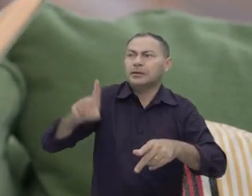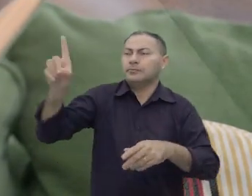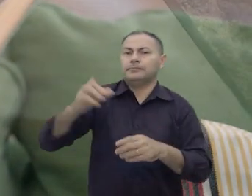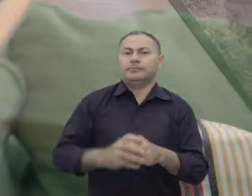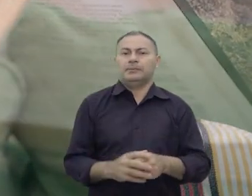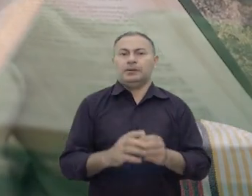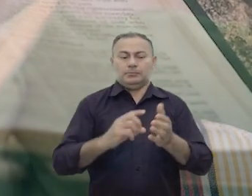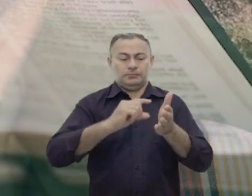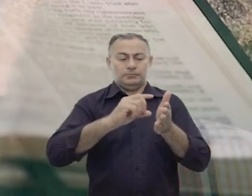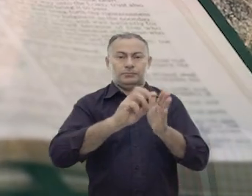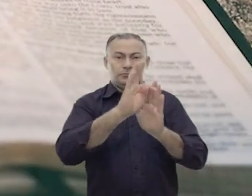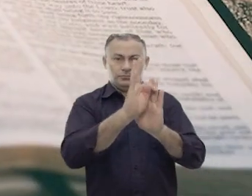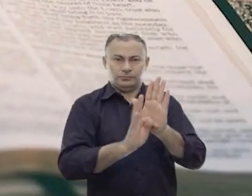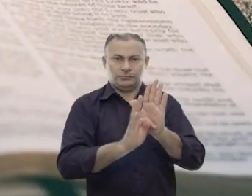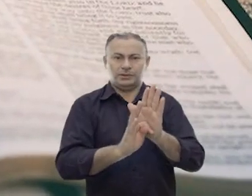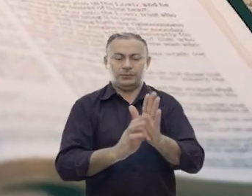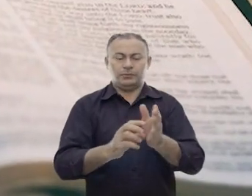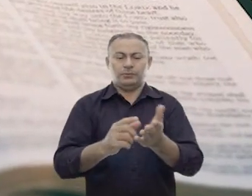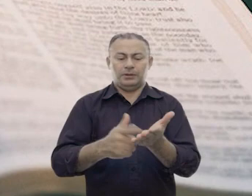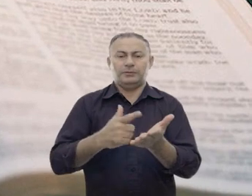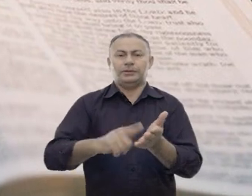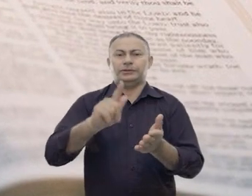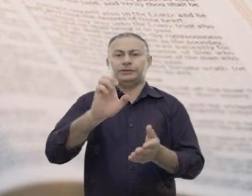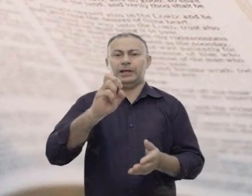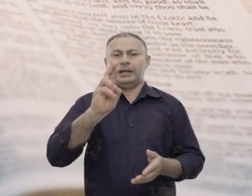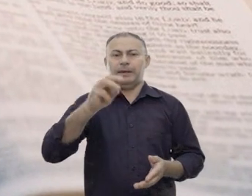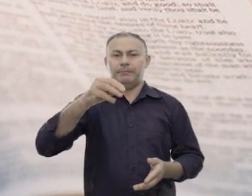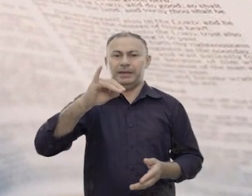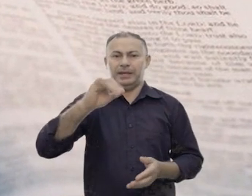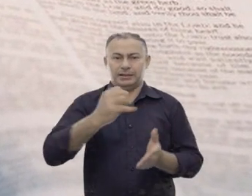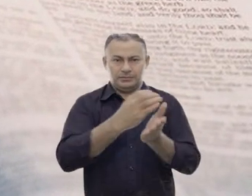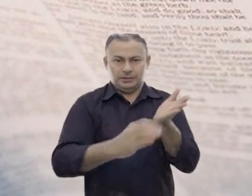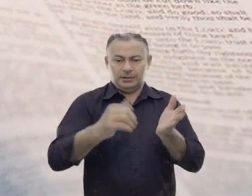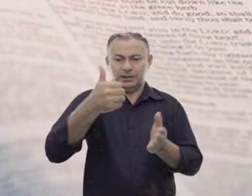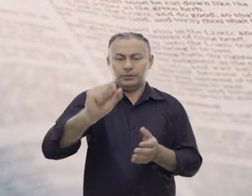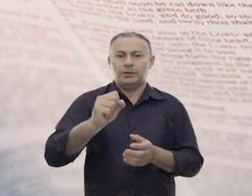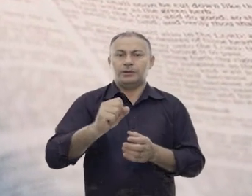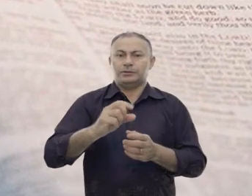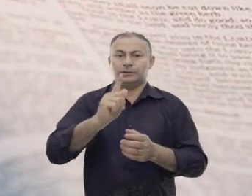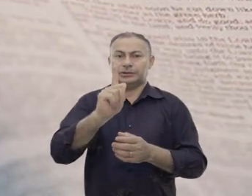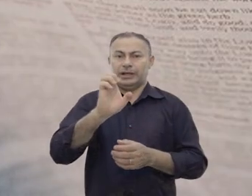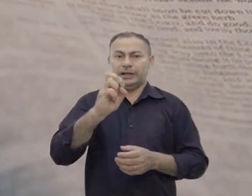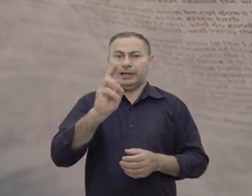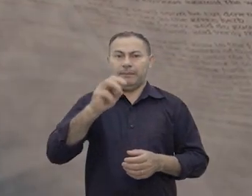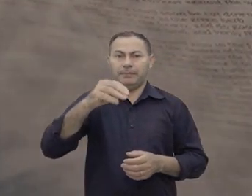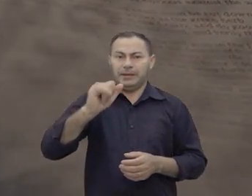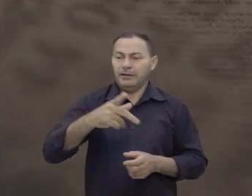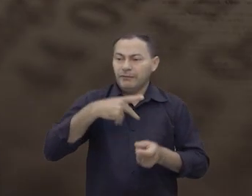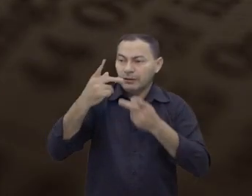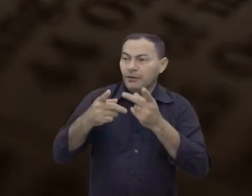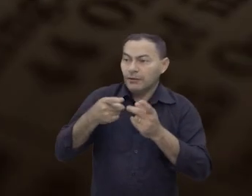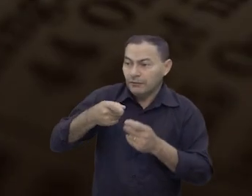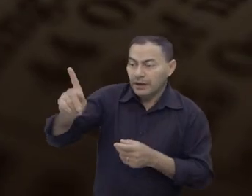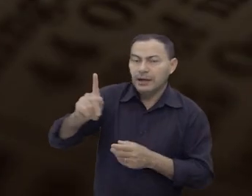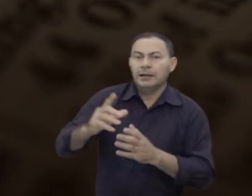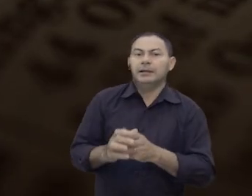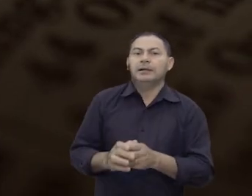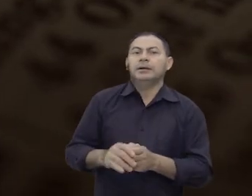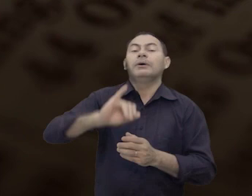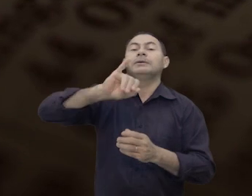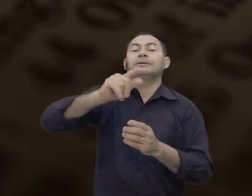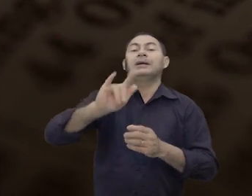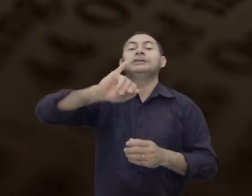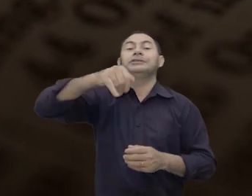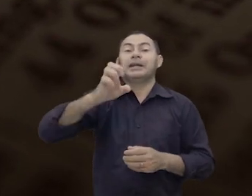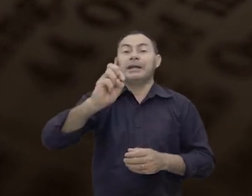povo de Deus. Há uma passagem muito bonita em Jeremias 18, em que Jeremias recebeu a seguinte ordem: vá à casa do